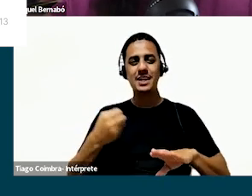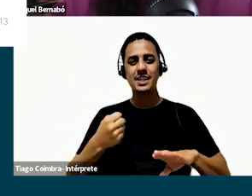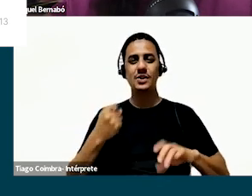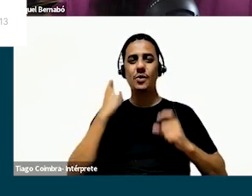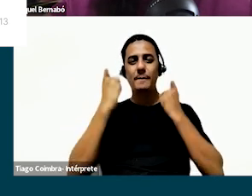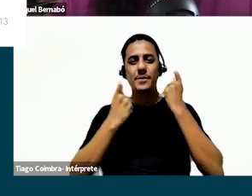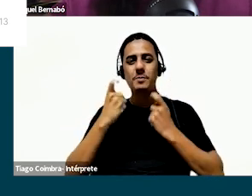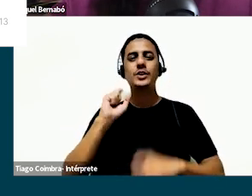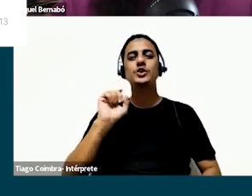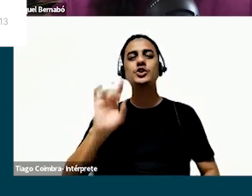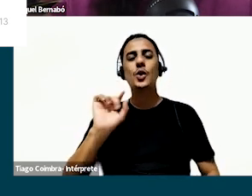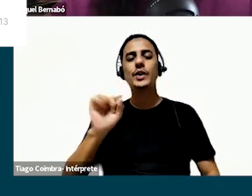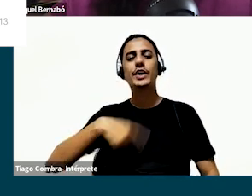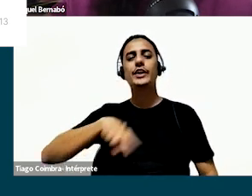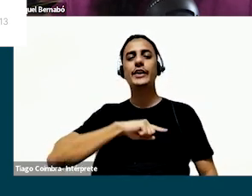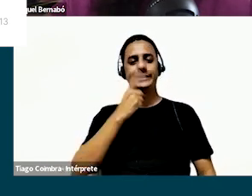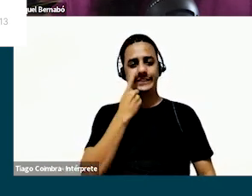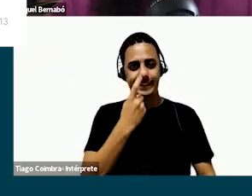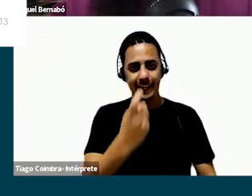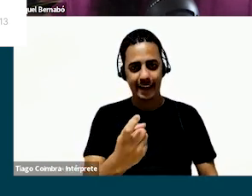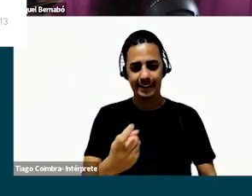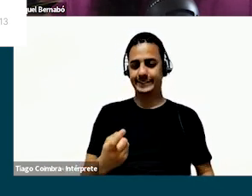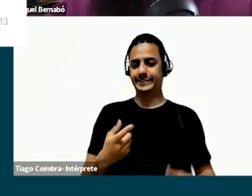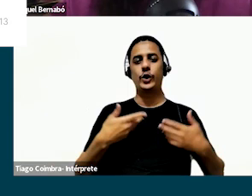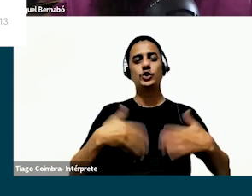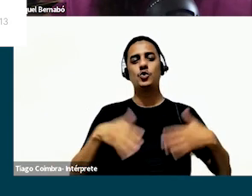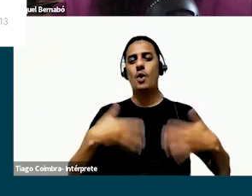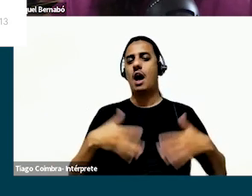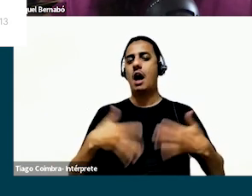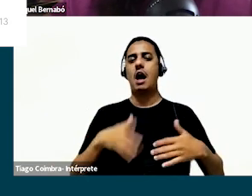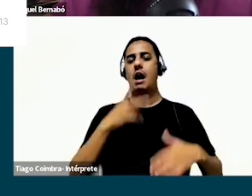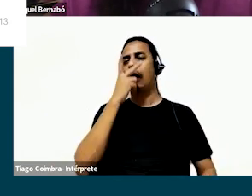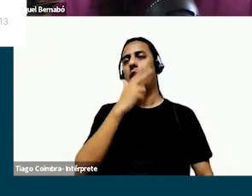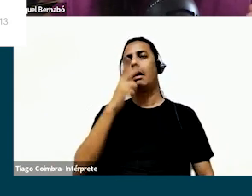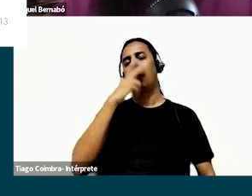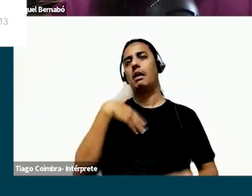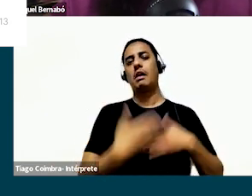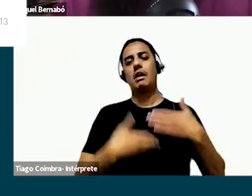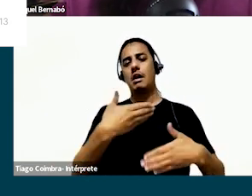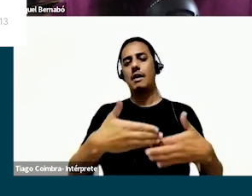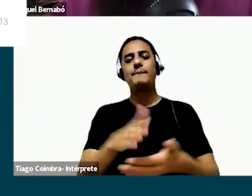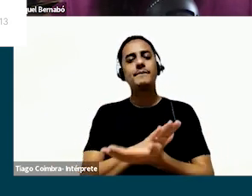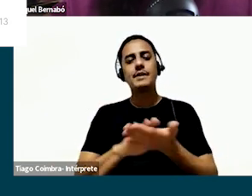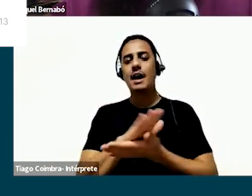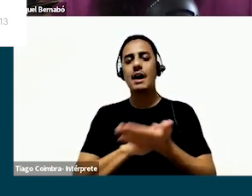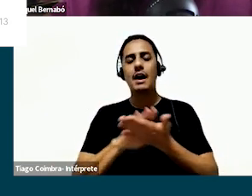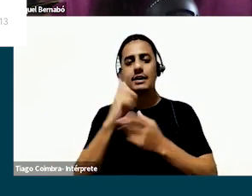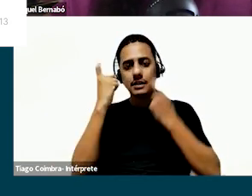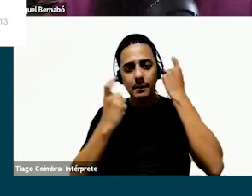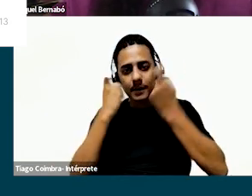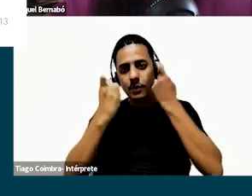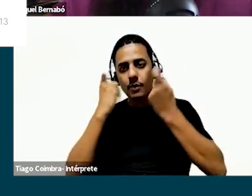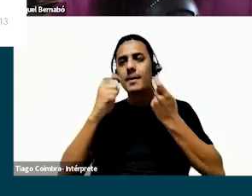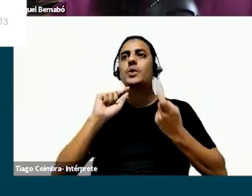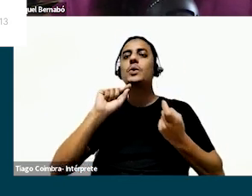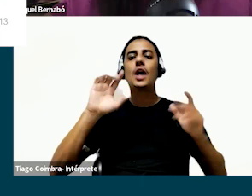brancas, estamos muito ocupados só no que nos interessa, em como fazer a roda rodar, como deixar ela continuar rodando do jeito que ela sempre rodou, e